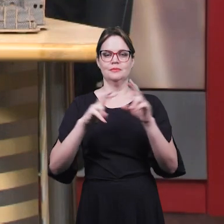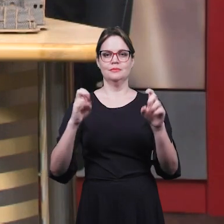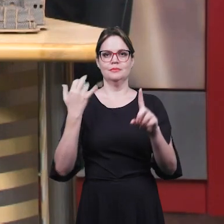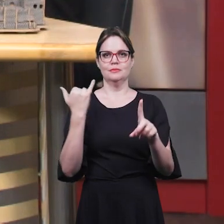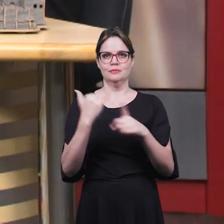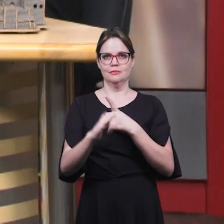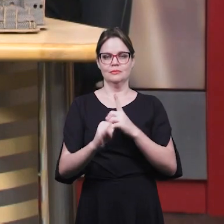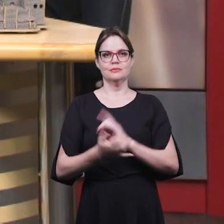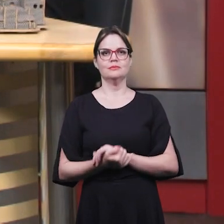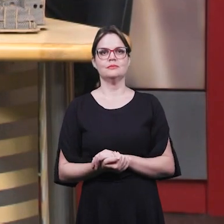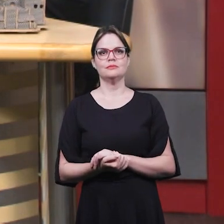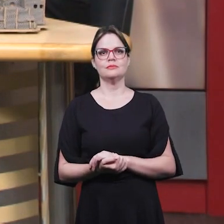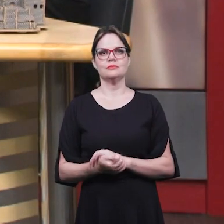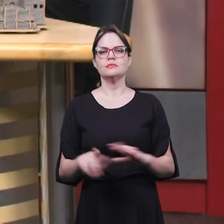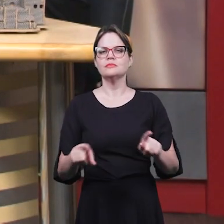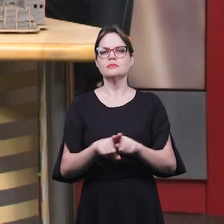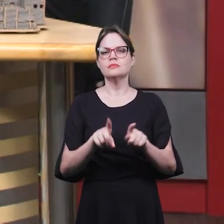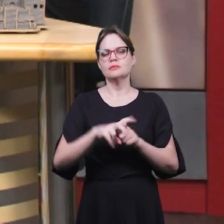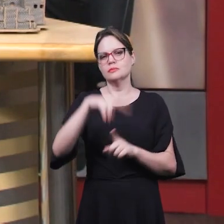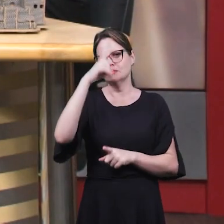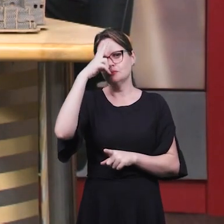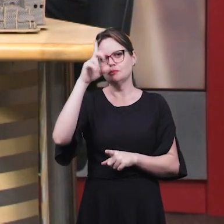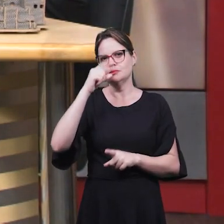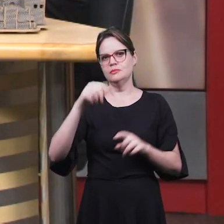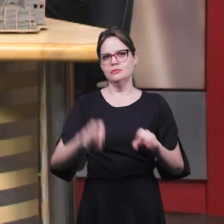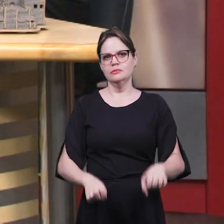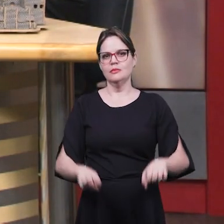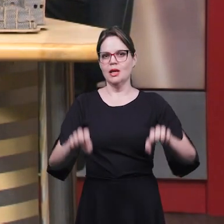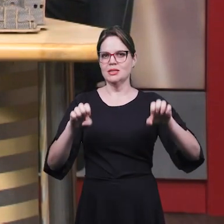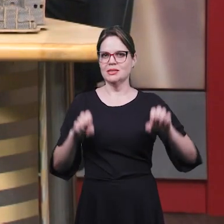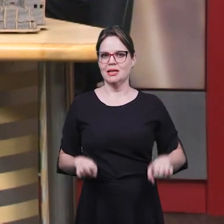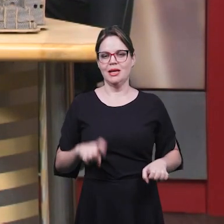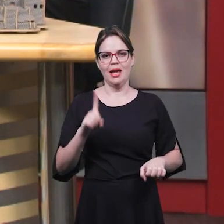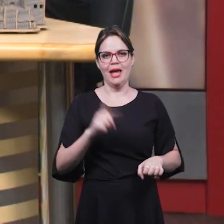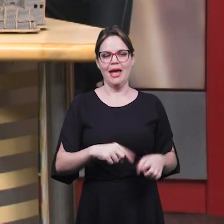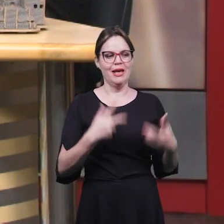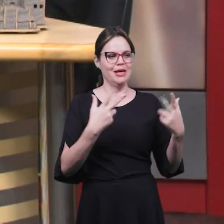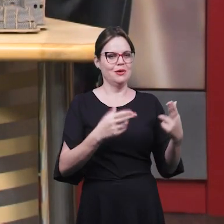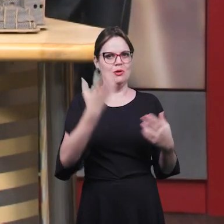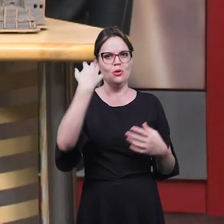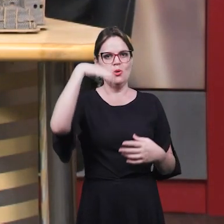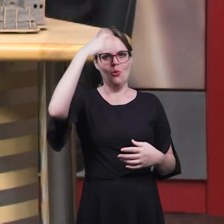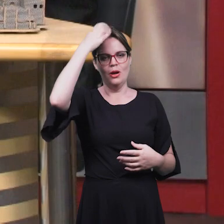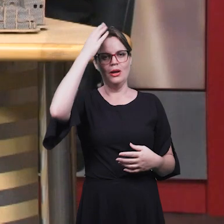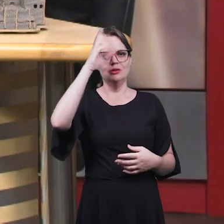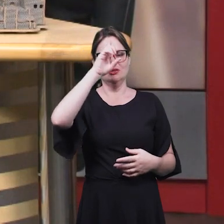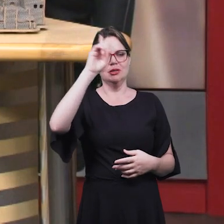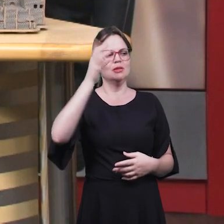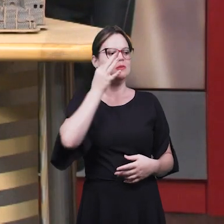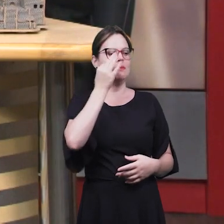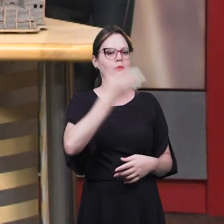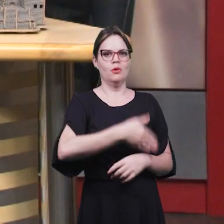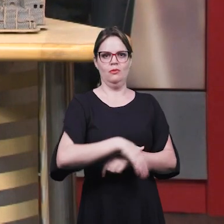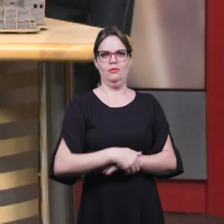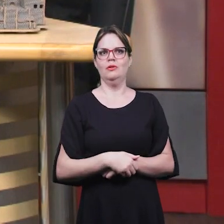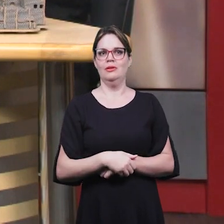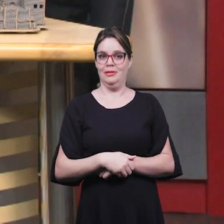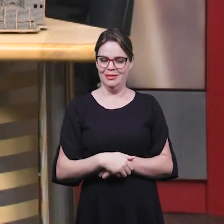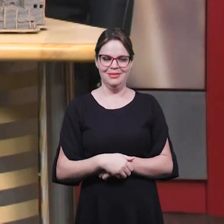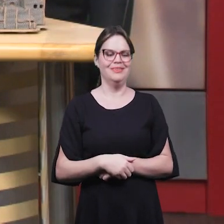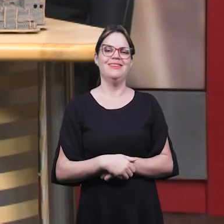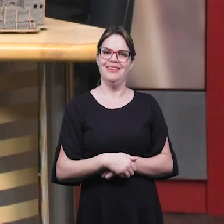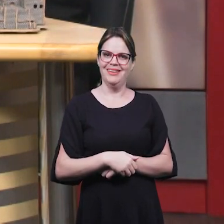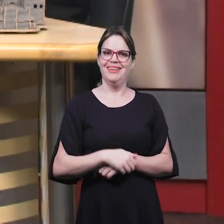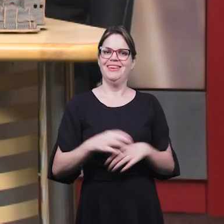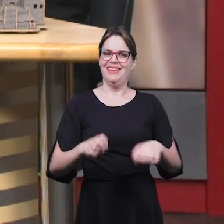né? Lembrando que Ezequias foi aquele mesmo rei que Deus prolongou a vida dele, né? 15 anos, exatamente. Ele tinha crédito